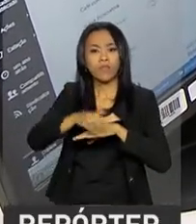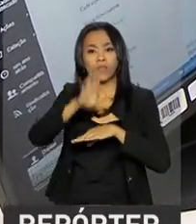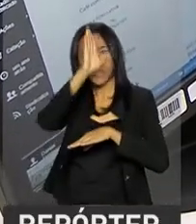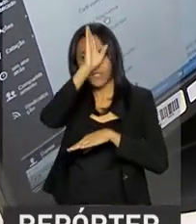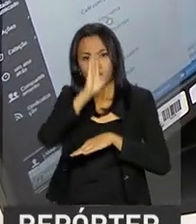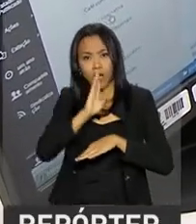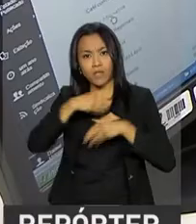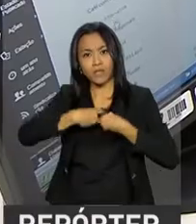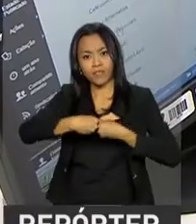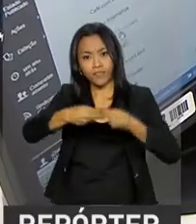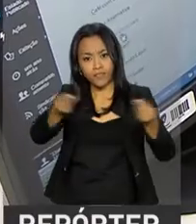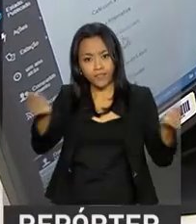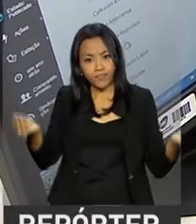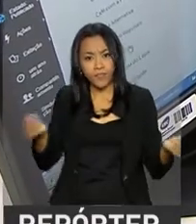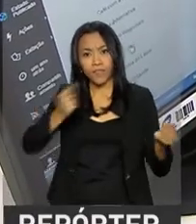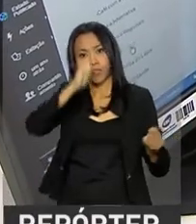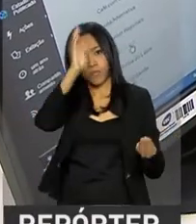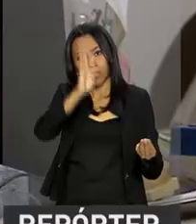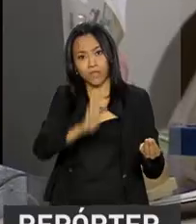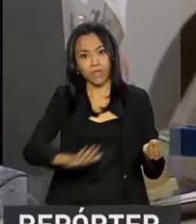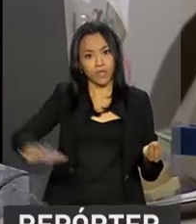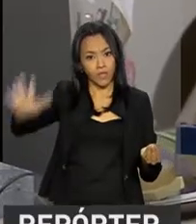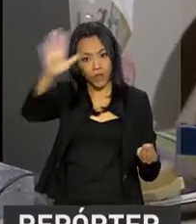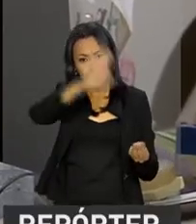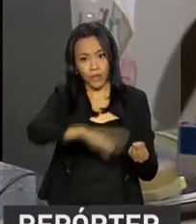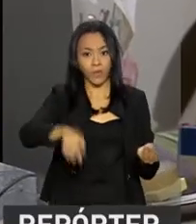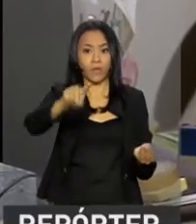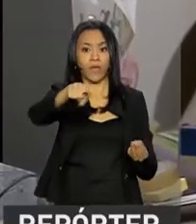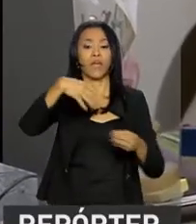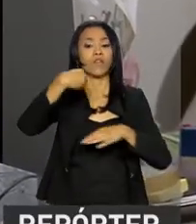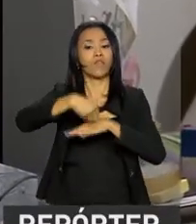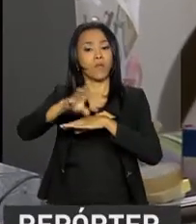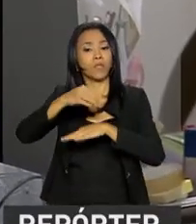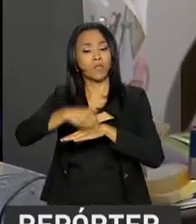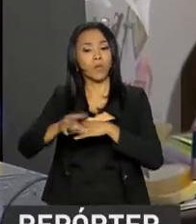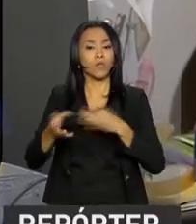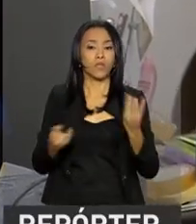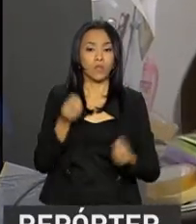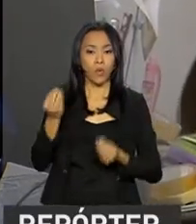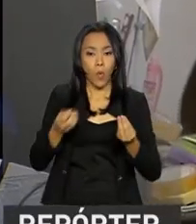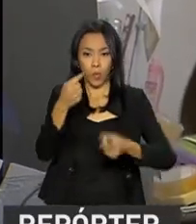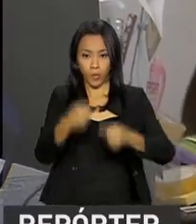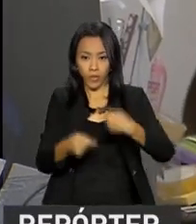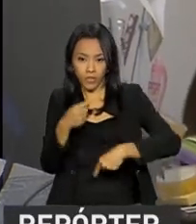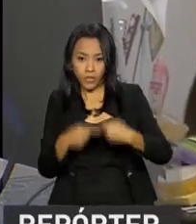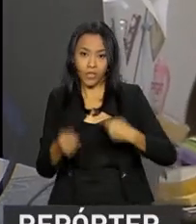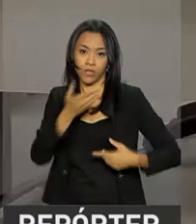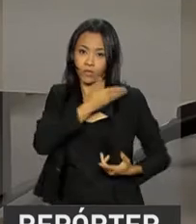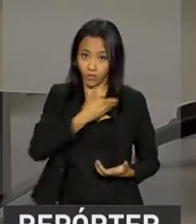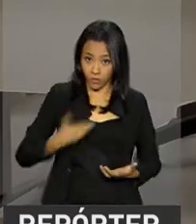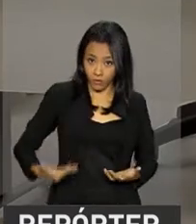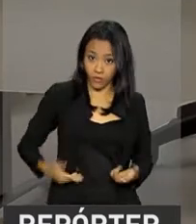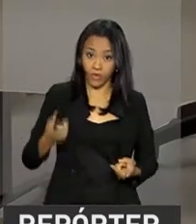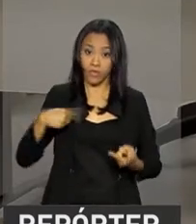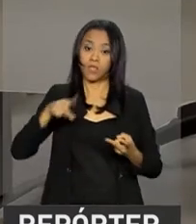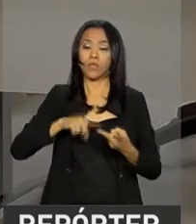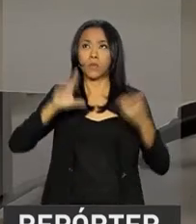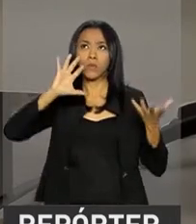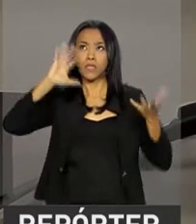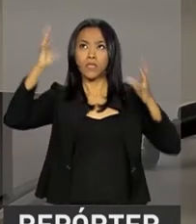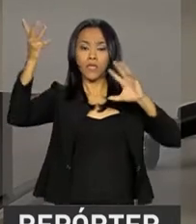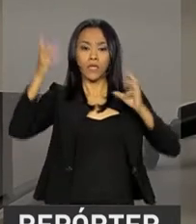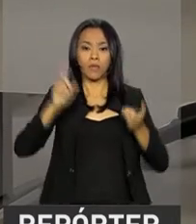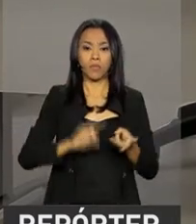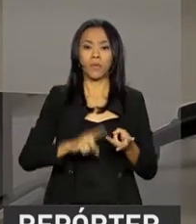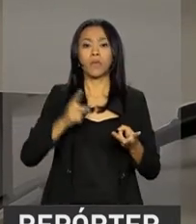graça para emissoras de todo o país são informações sobre políticas públicas para o cidadão previsão do tempo